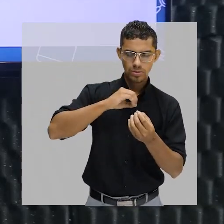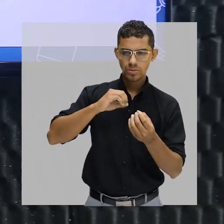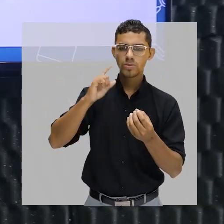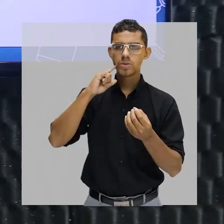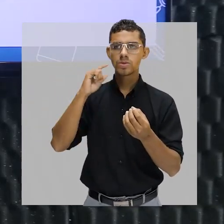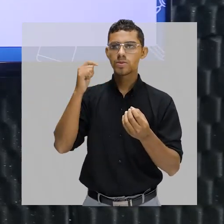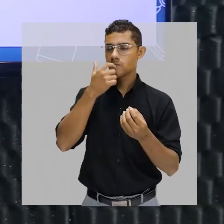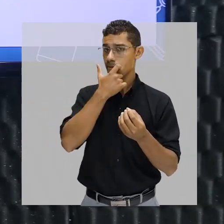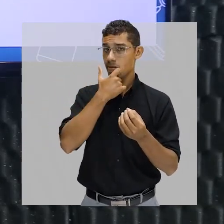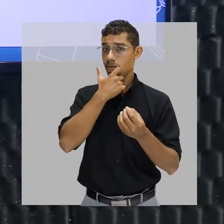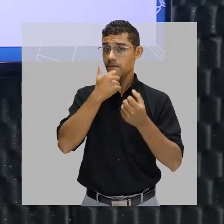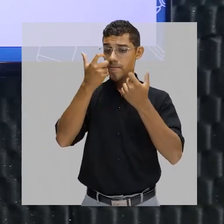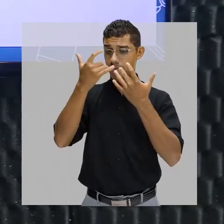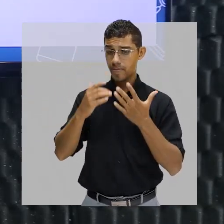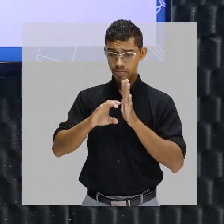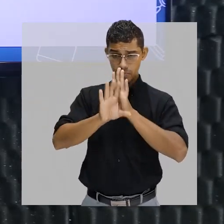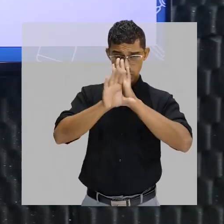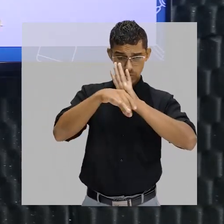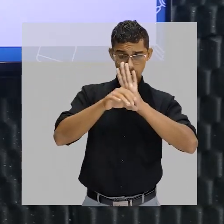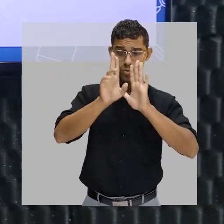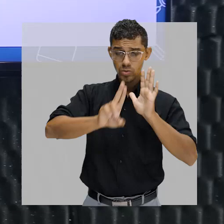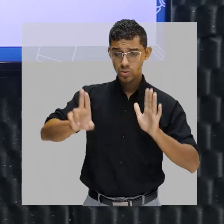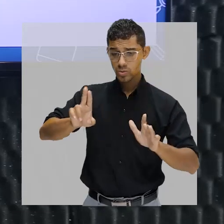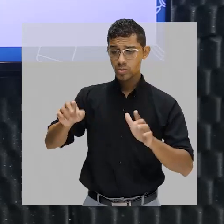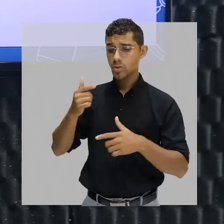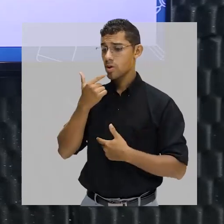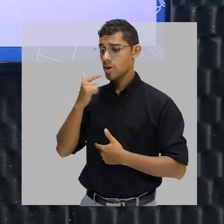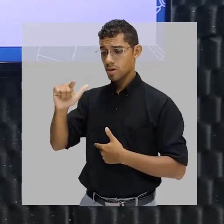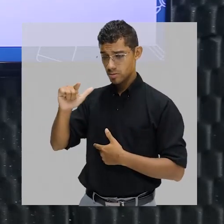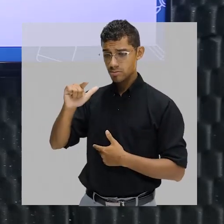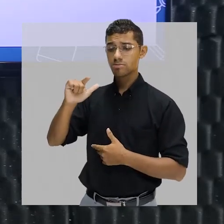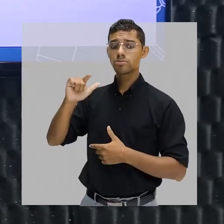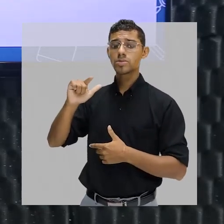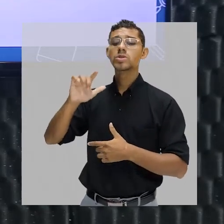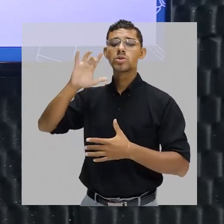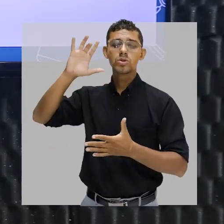o quê? Conceituando. Então, eu estou usando uma linguagem denotativa, uma